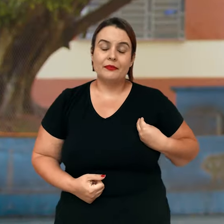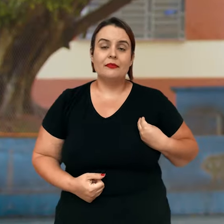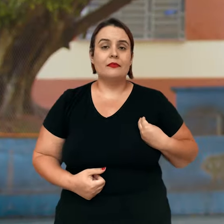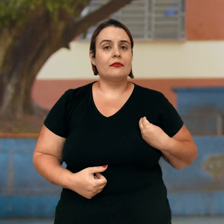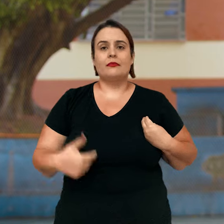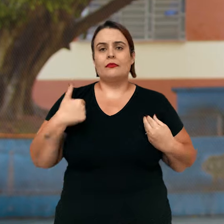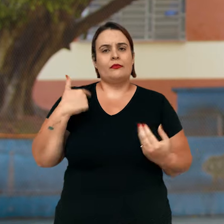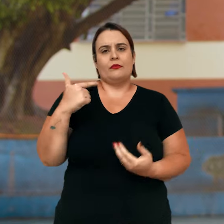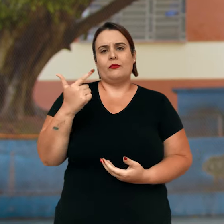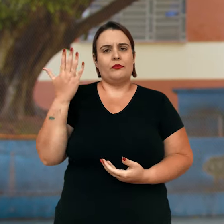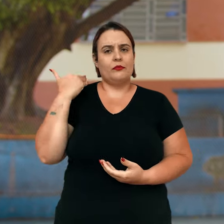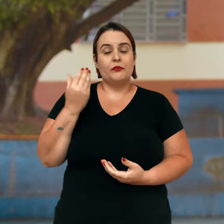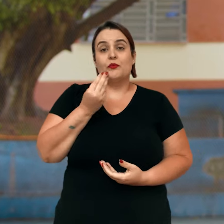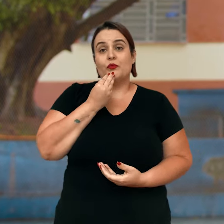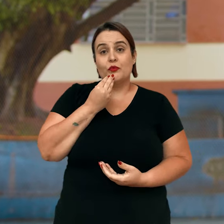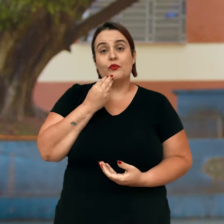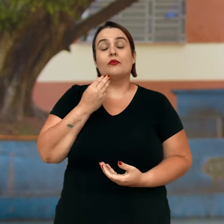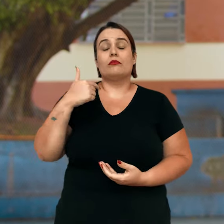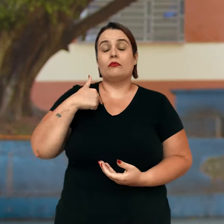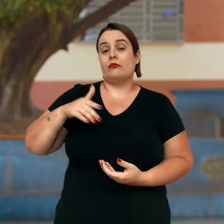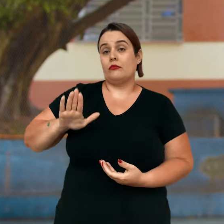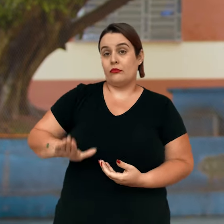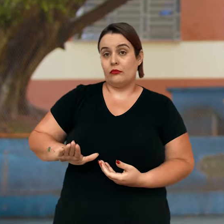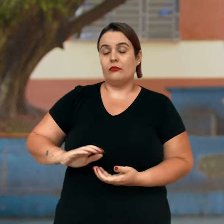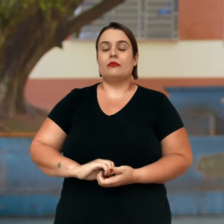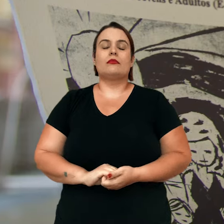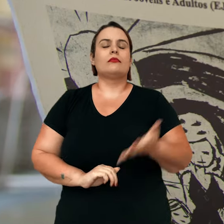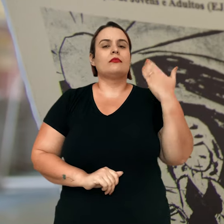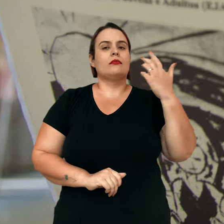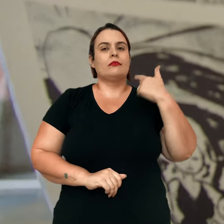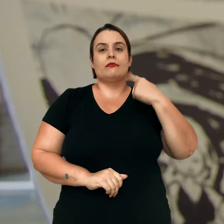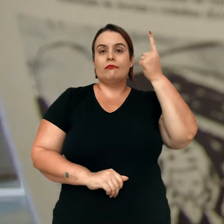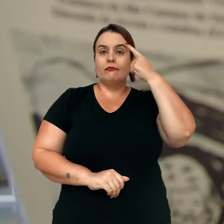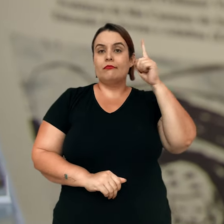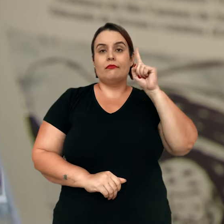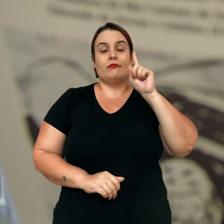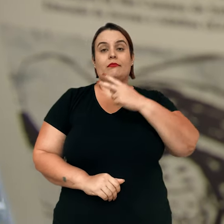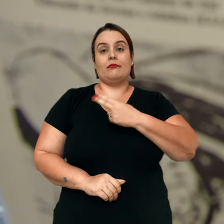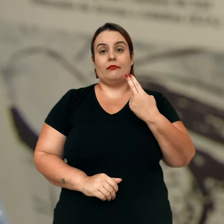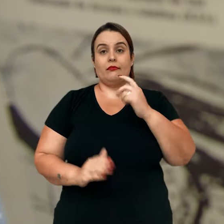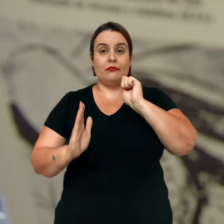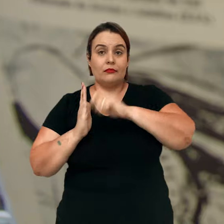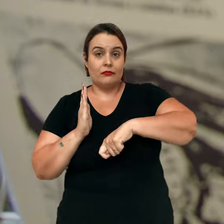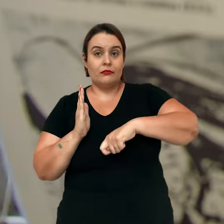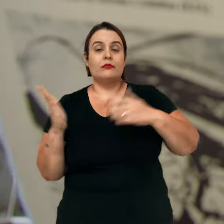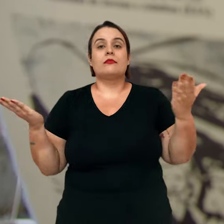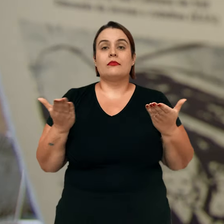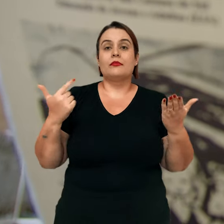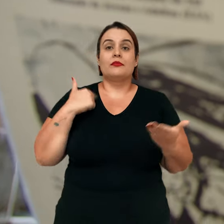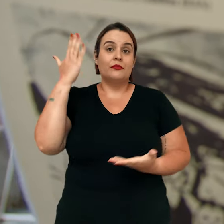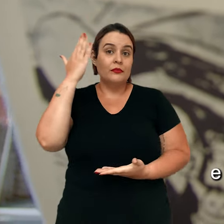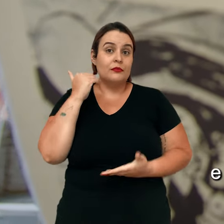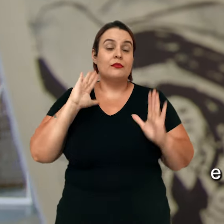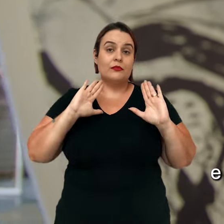não tive oportunidade quando era criança. Antes eu não sabia assinar meu nome, hoje